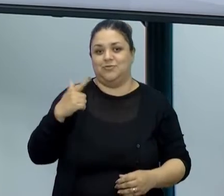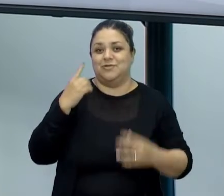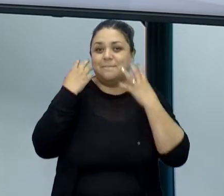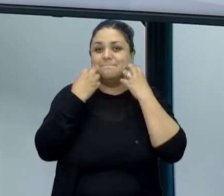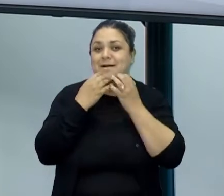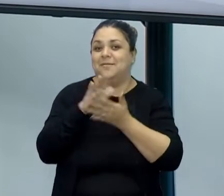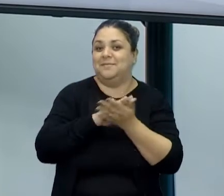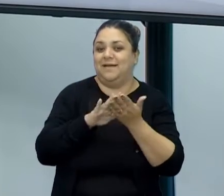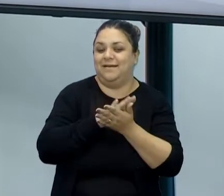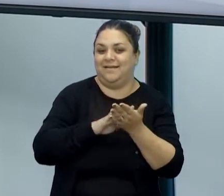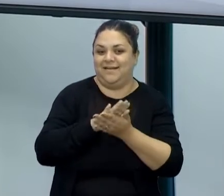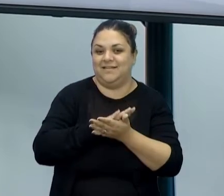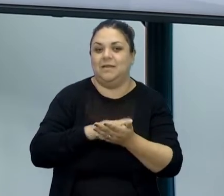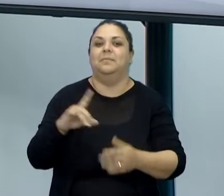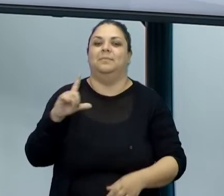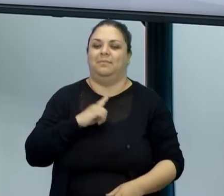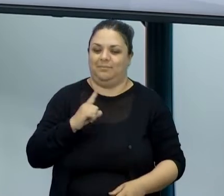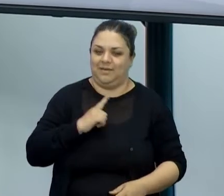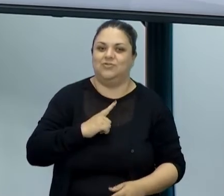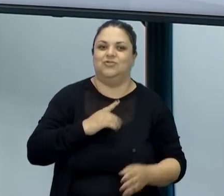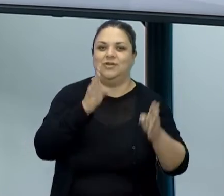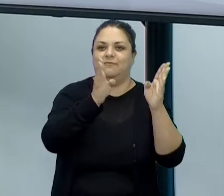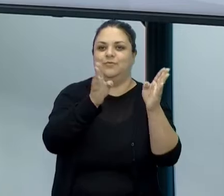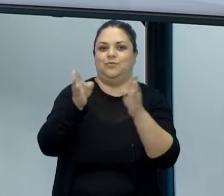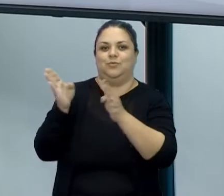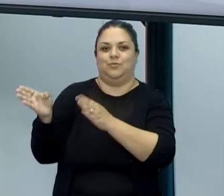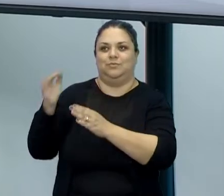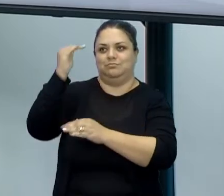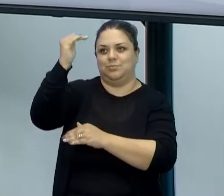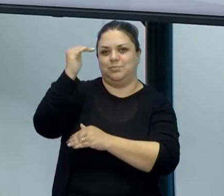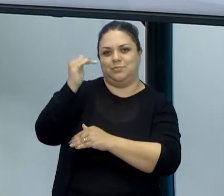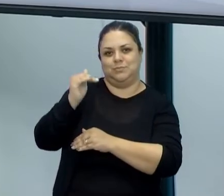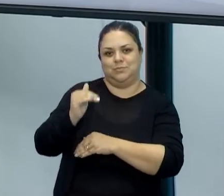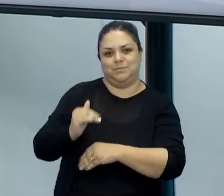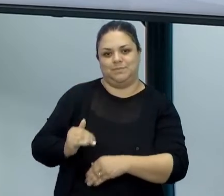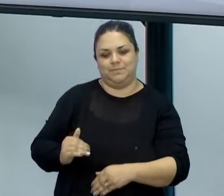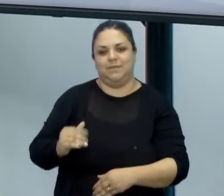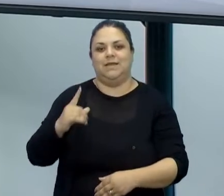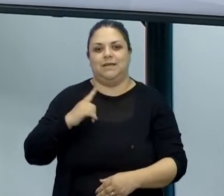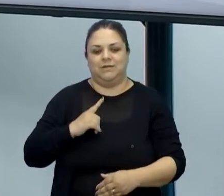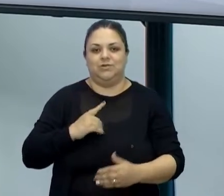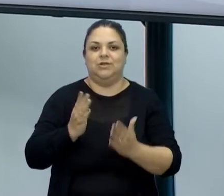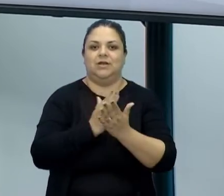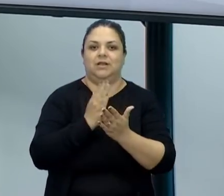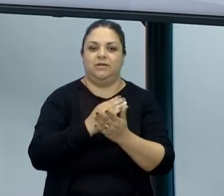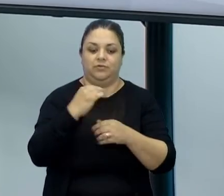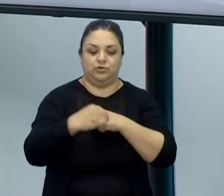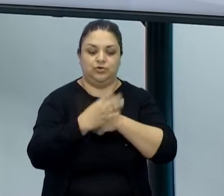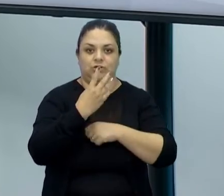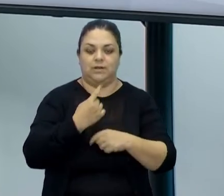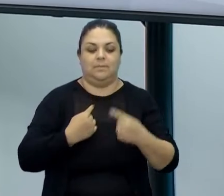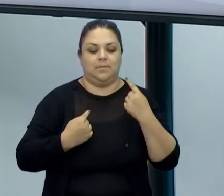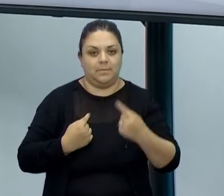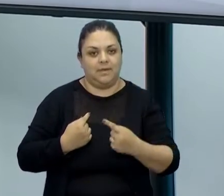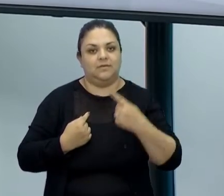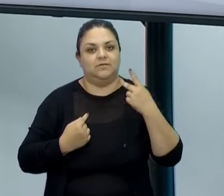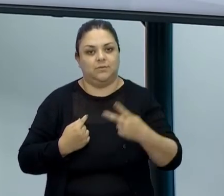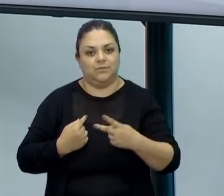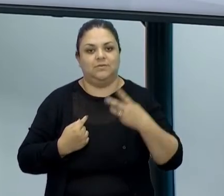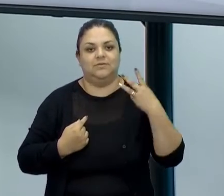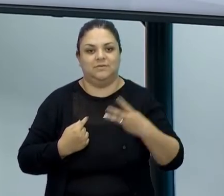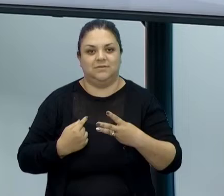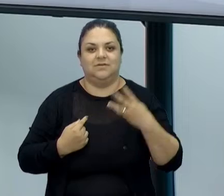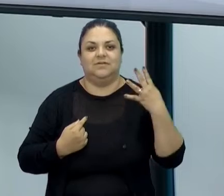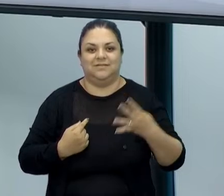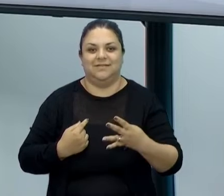né? Mas já tinha um fluxograma lá. Então tinha lá um livro, né, do passo a passo, e a gente abria, tinha lá o